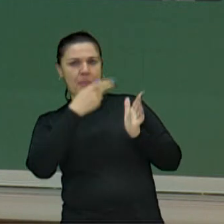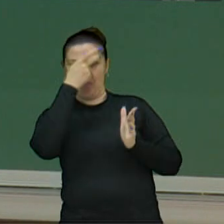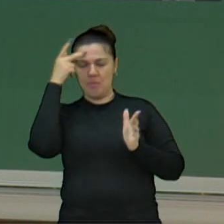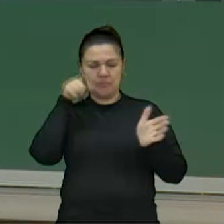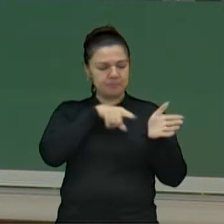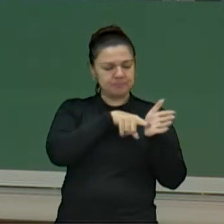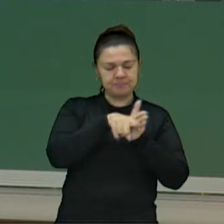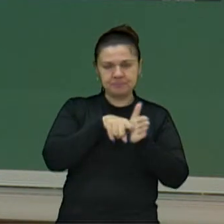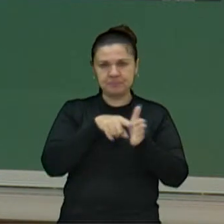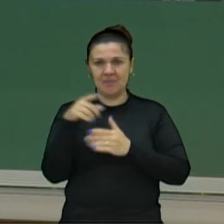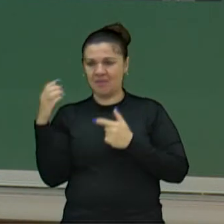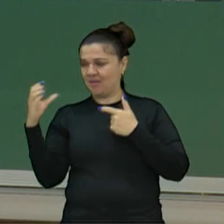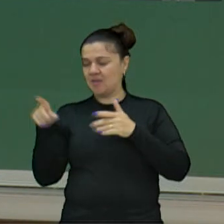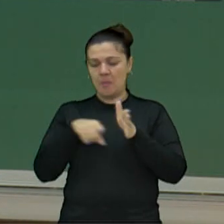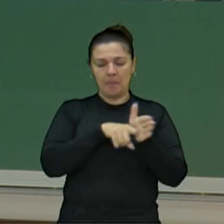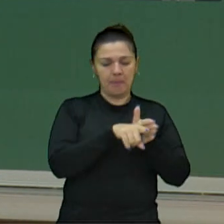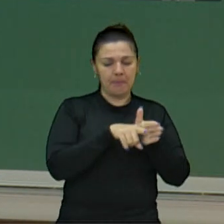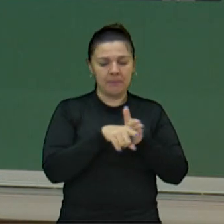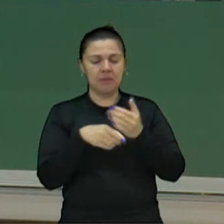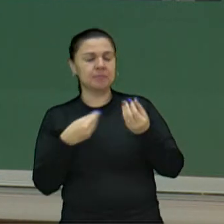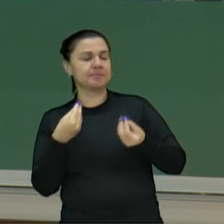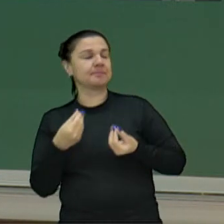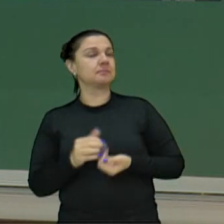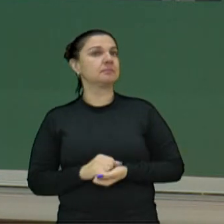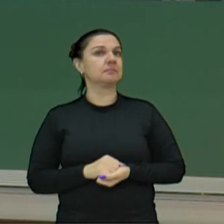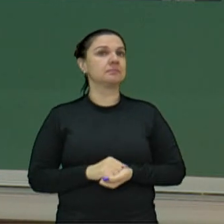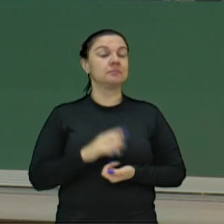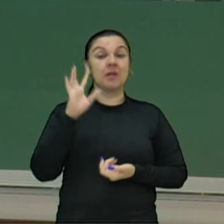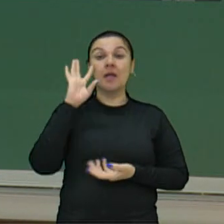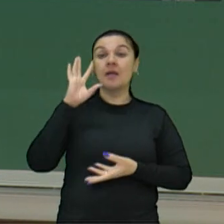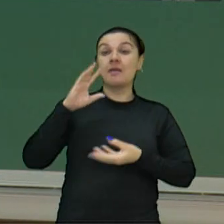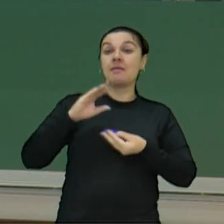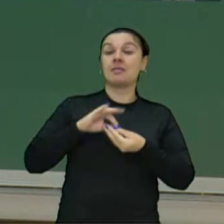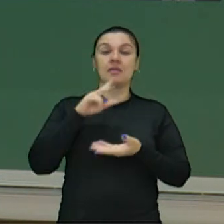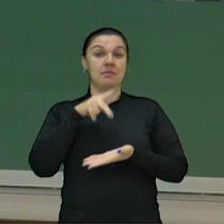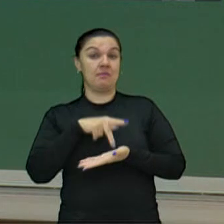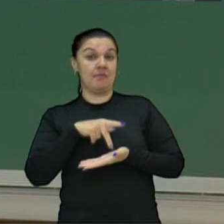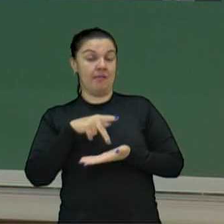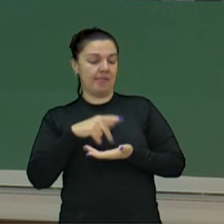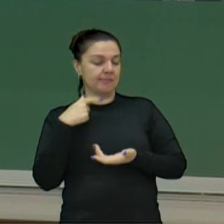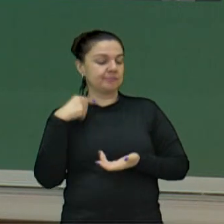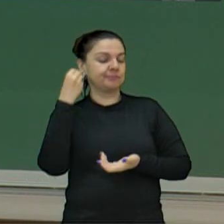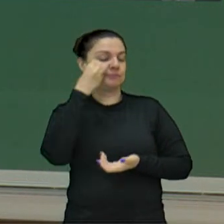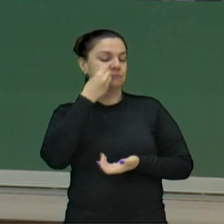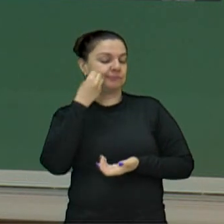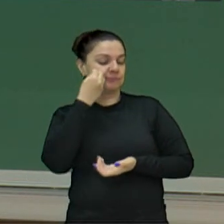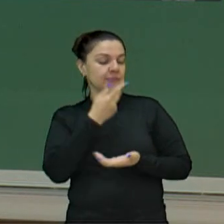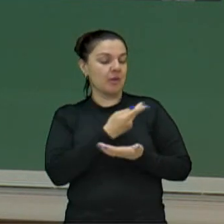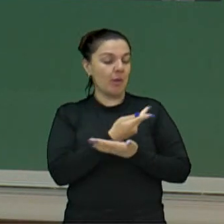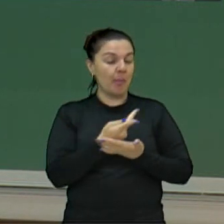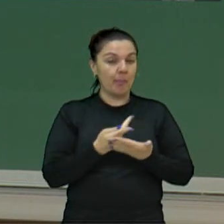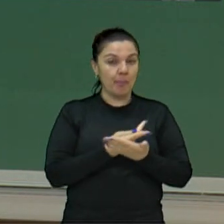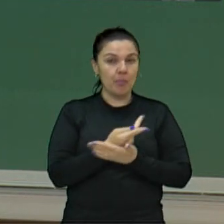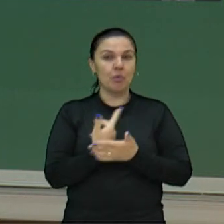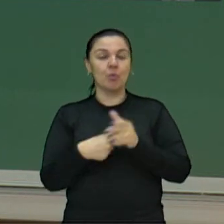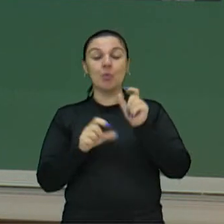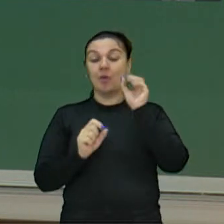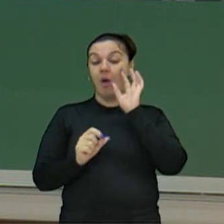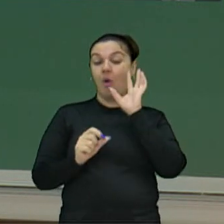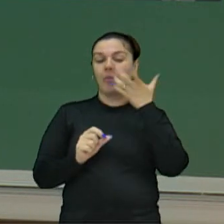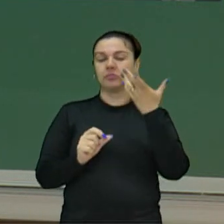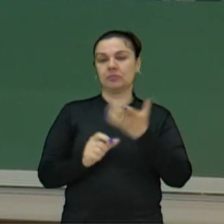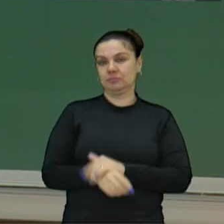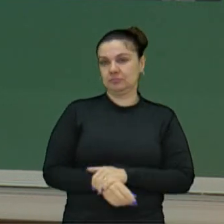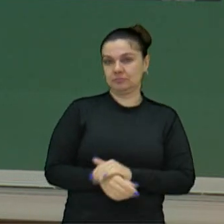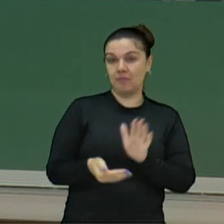quer, como que o cientista entende a realidade? Ele procura as leis que estão por trás dos fenômenos.